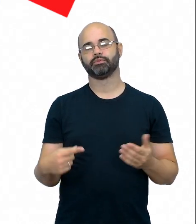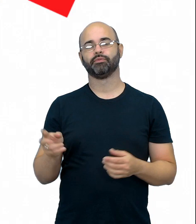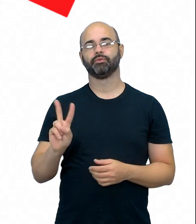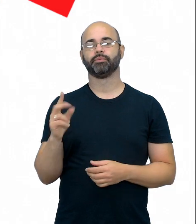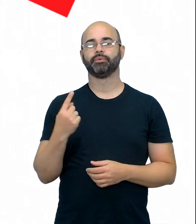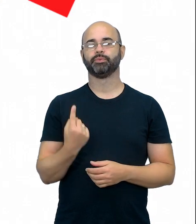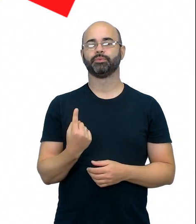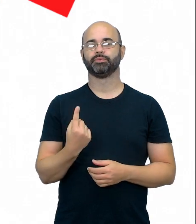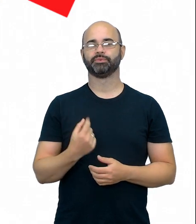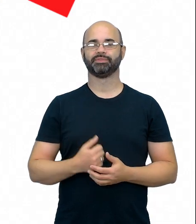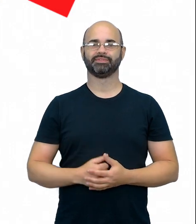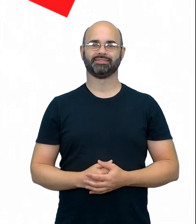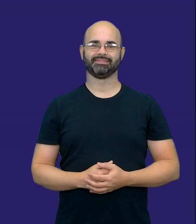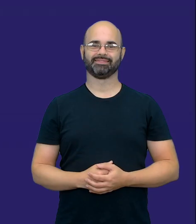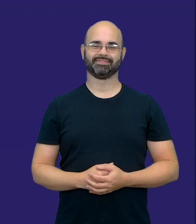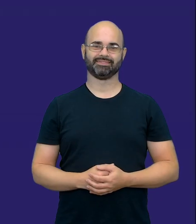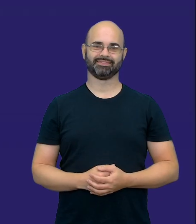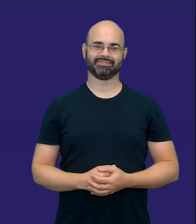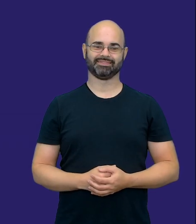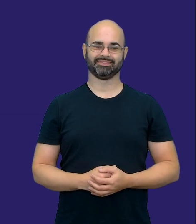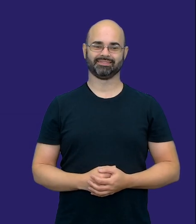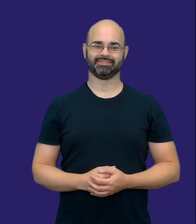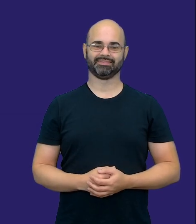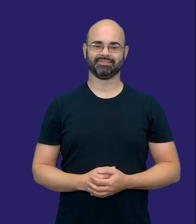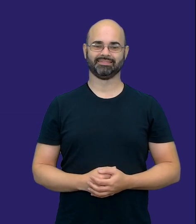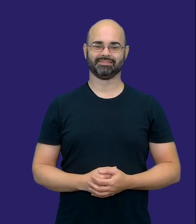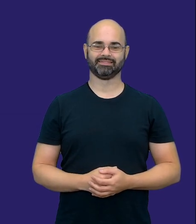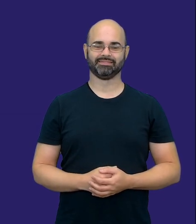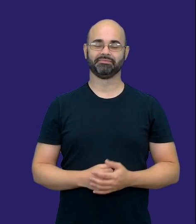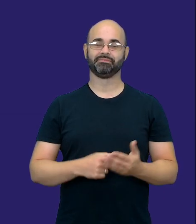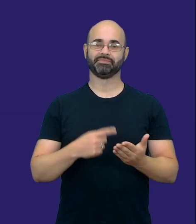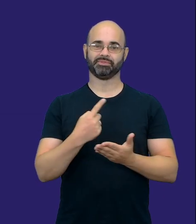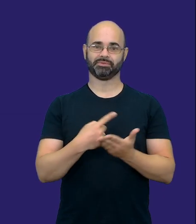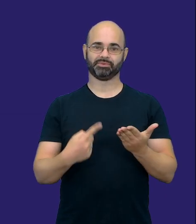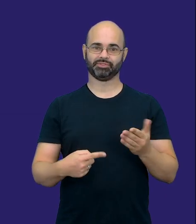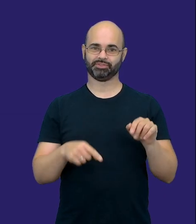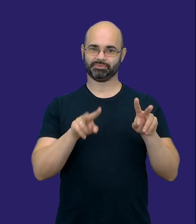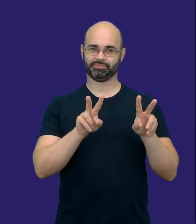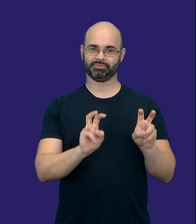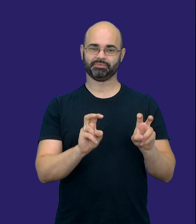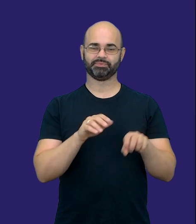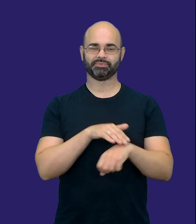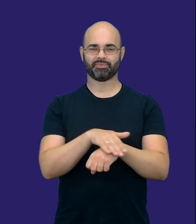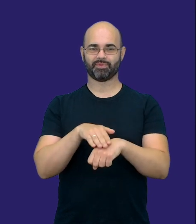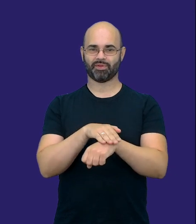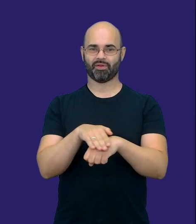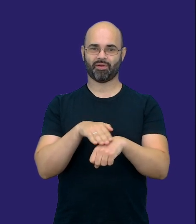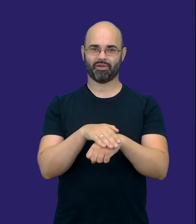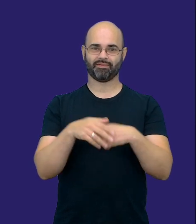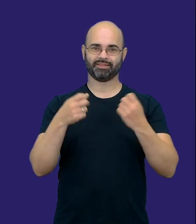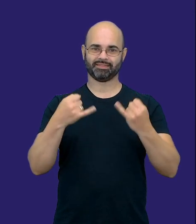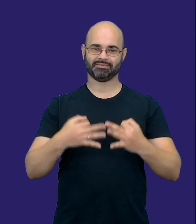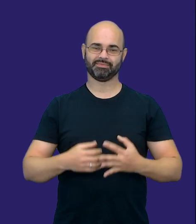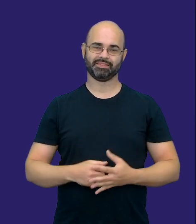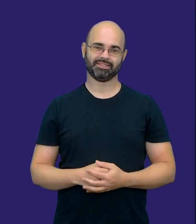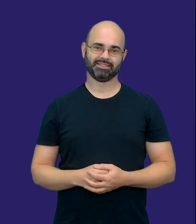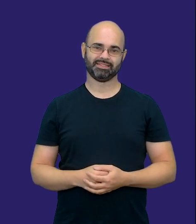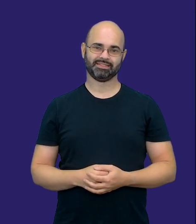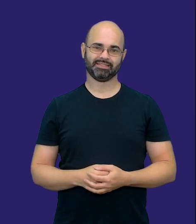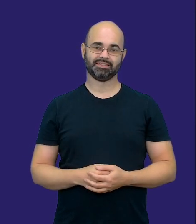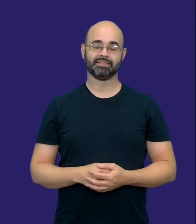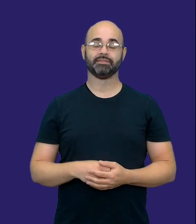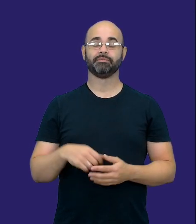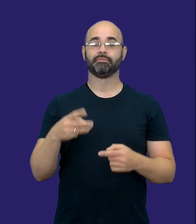1. Vamos começar aí a falar sobre a nossa apostila. Vocês já sabem que ela está disponível no site